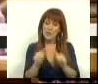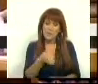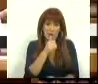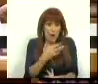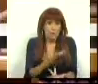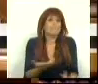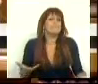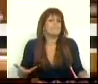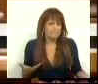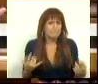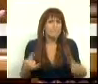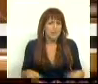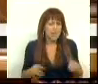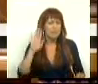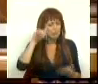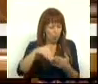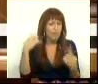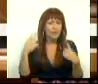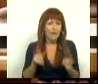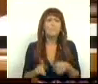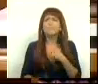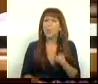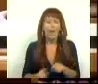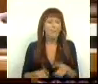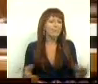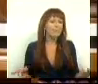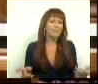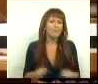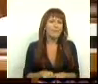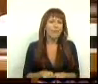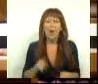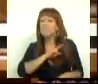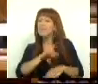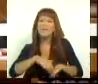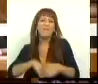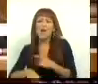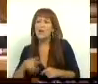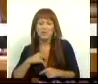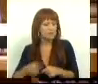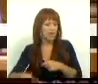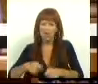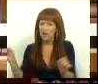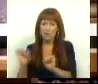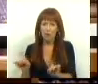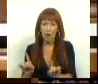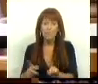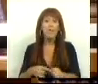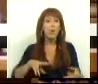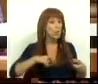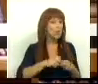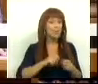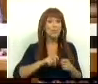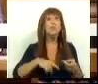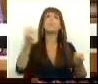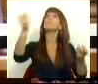ainda assim, têm solução que não passe, obviamente, pela privatização da sua gestão. Os problemas não